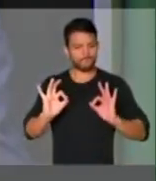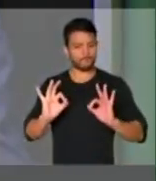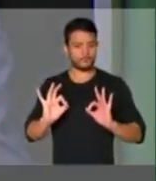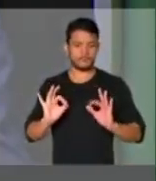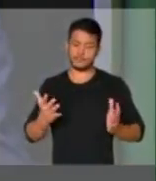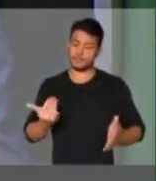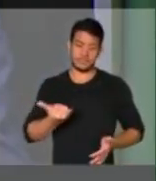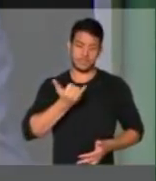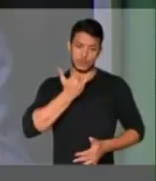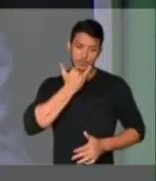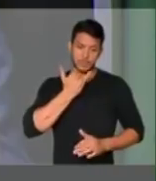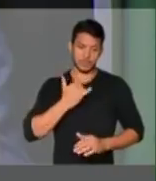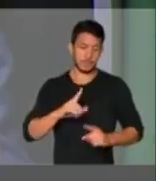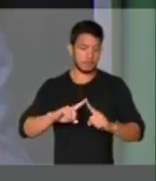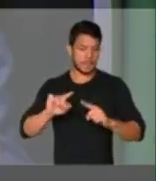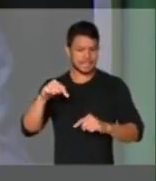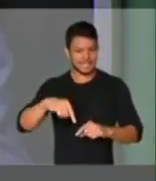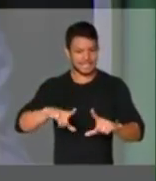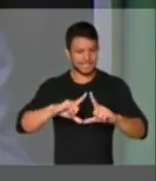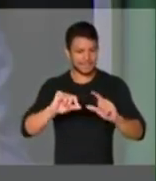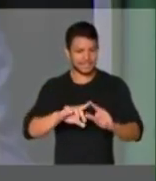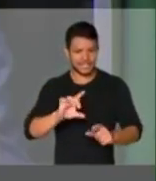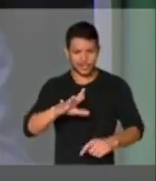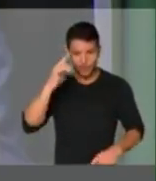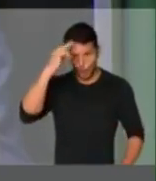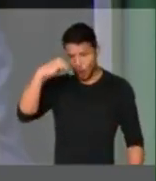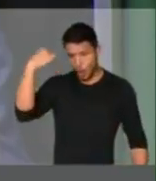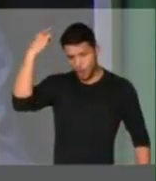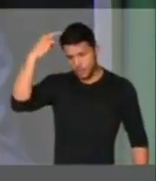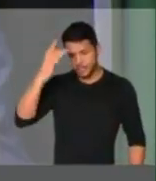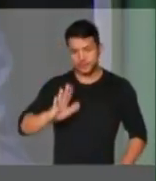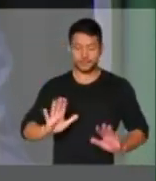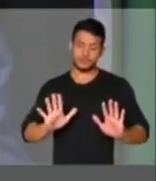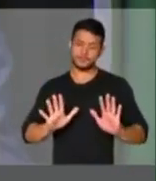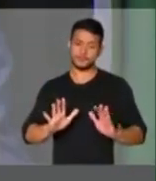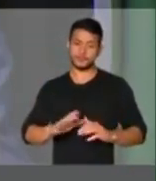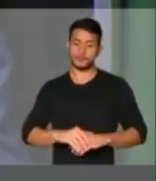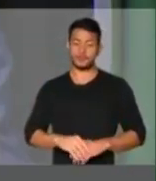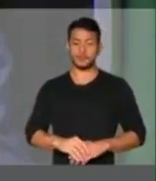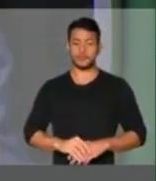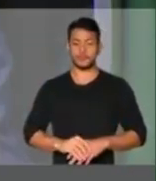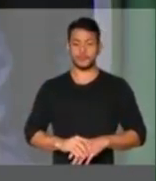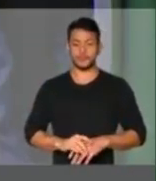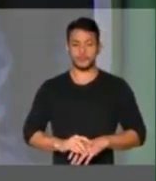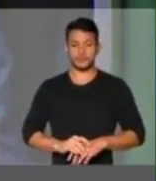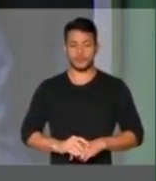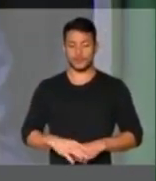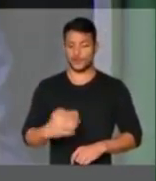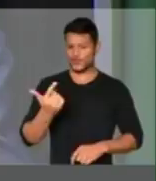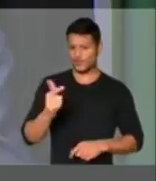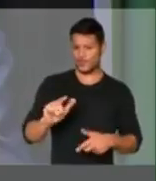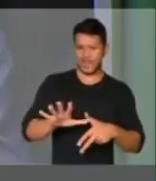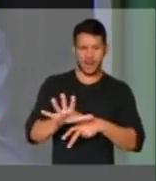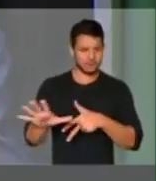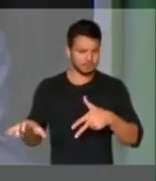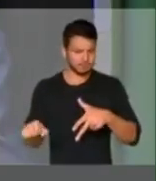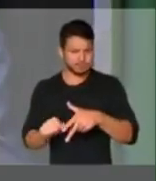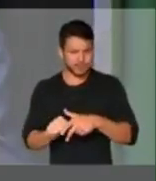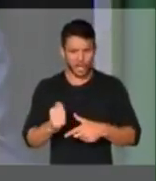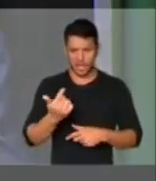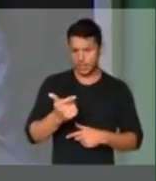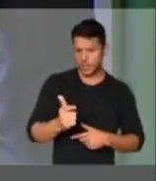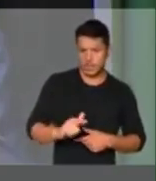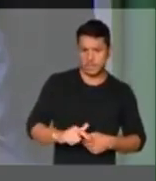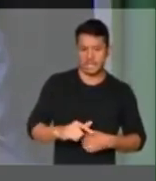gente só teria santo. Ninguém teria razões para roubar, ninguém teria razões para fazer esquemas escusos via BNDES, via